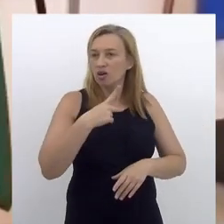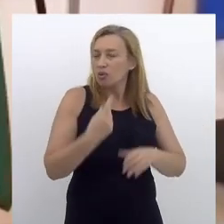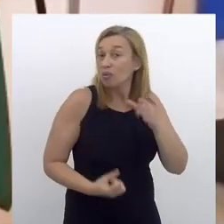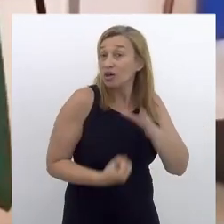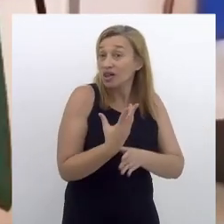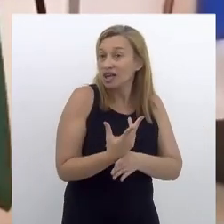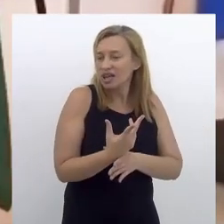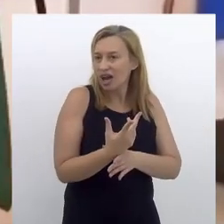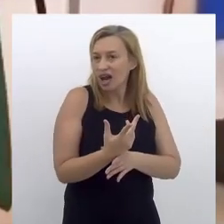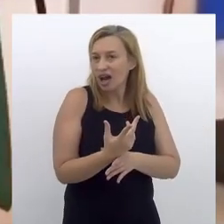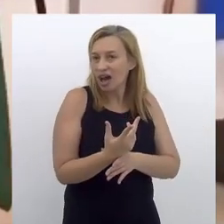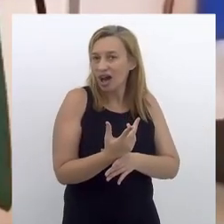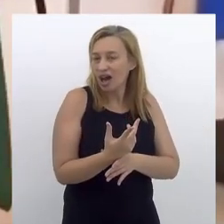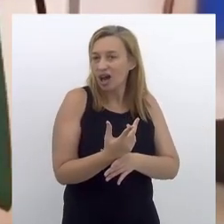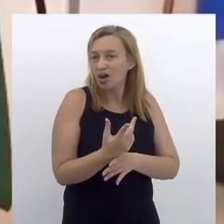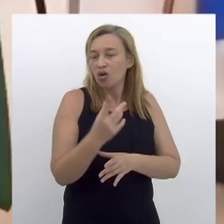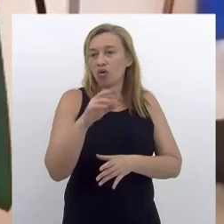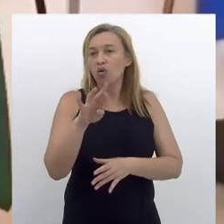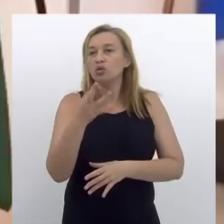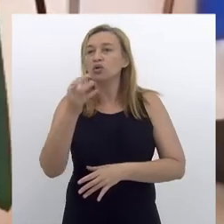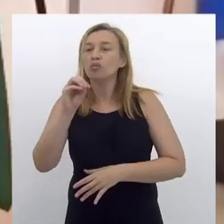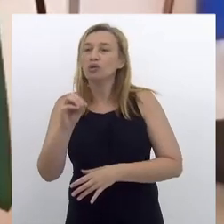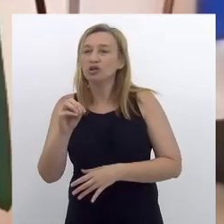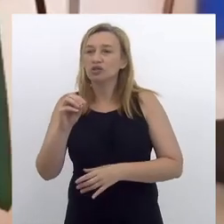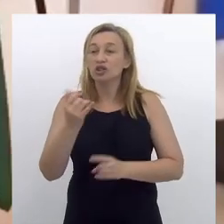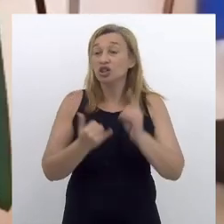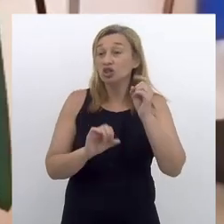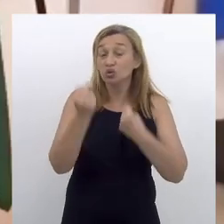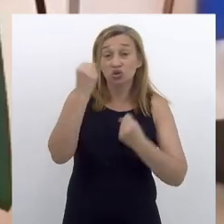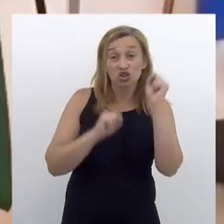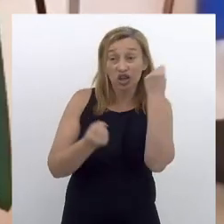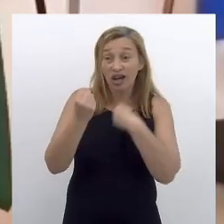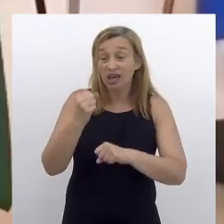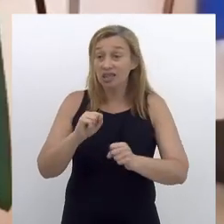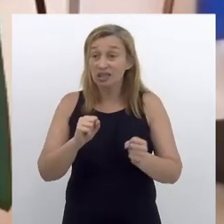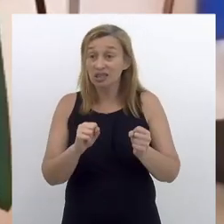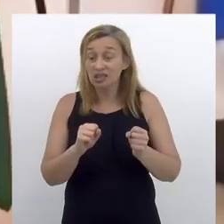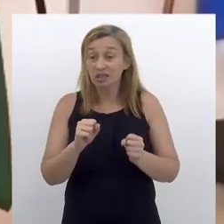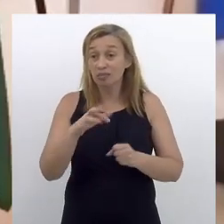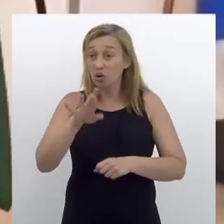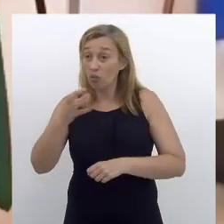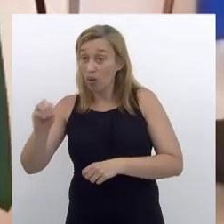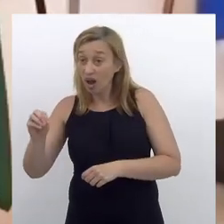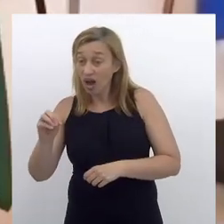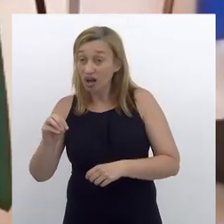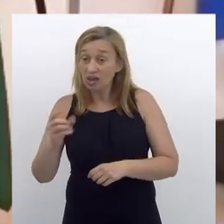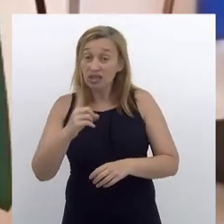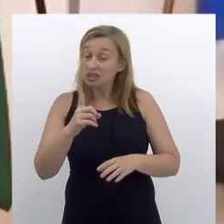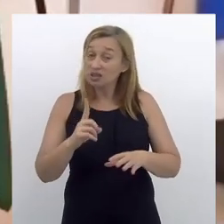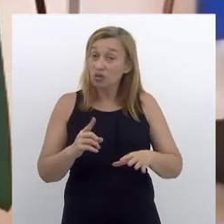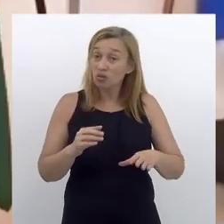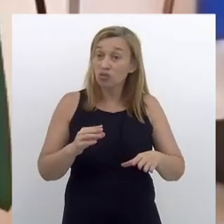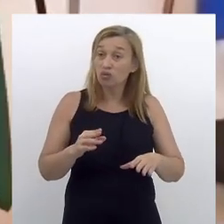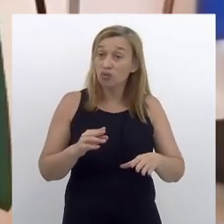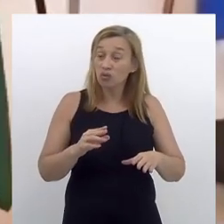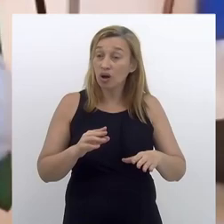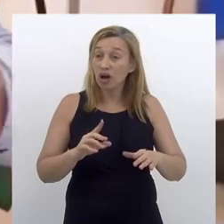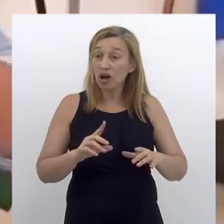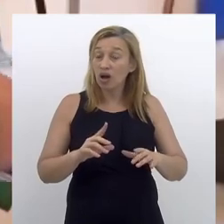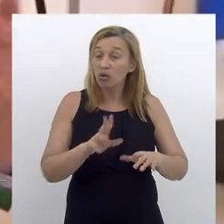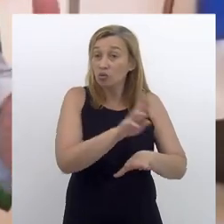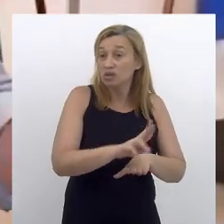servir para criar condomínios industriais ao longo do arco rodoviário, que, se não for ocupado com projetos desses, pode